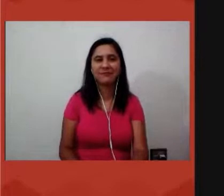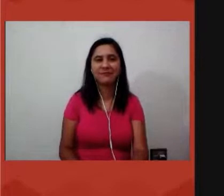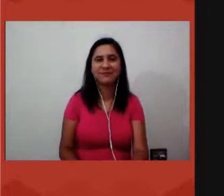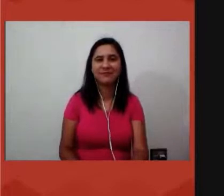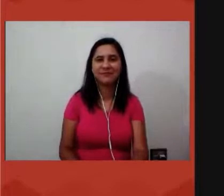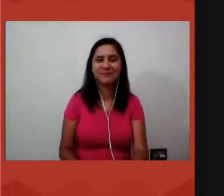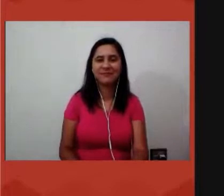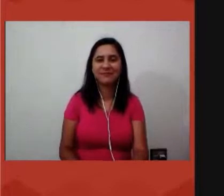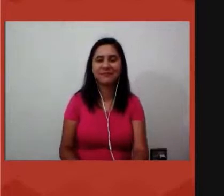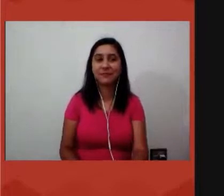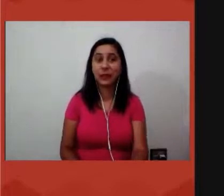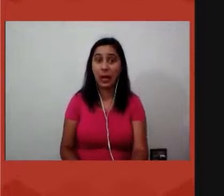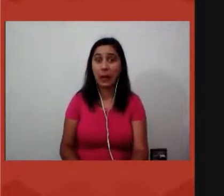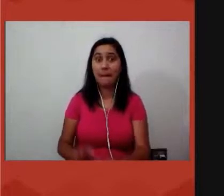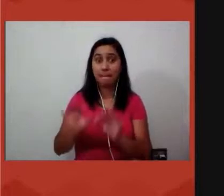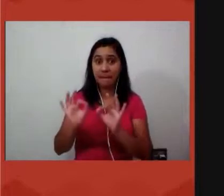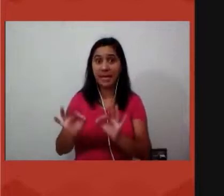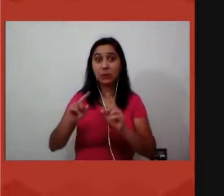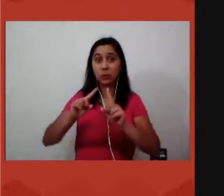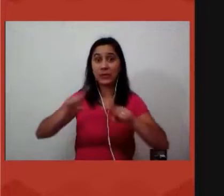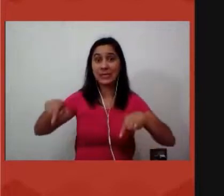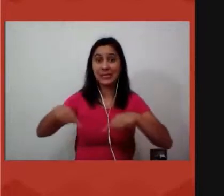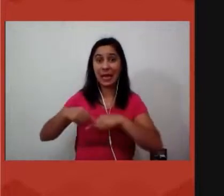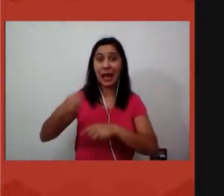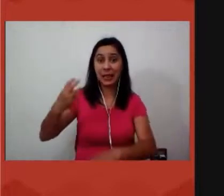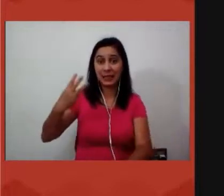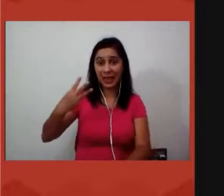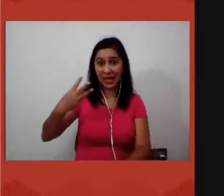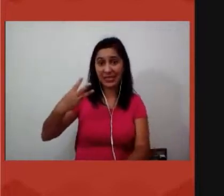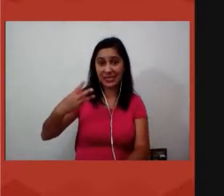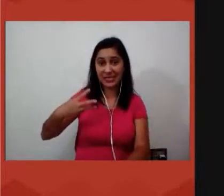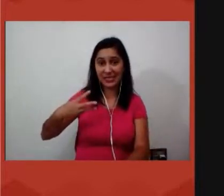É, originalmente a sala 3 aqui. Tá.